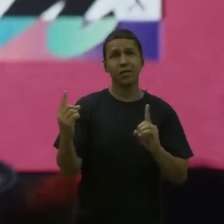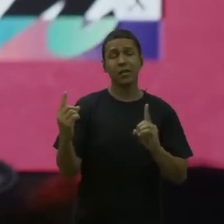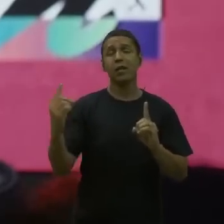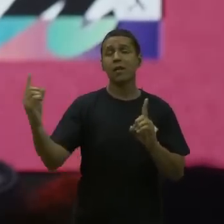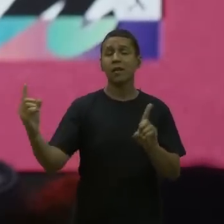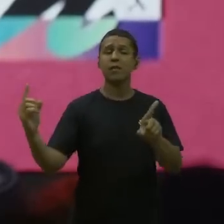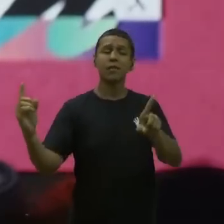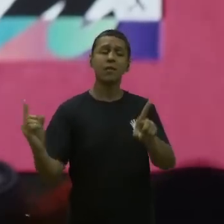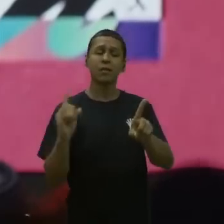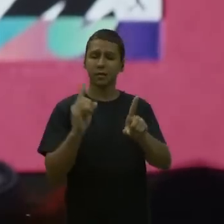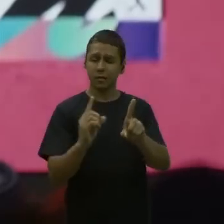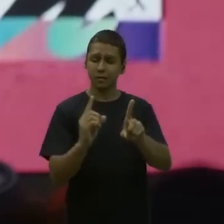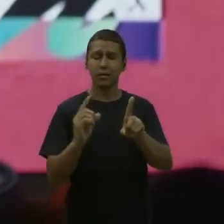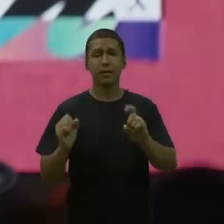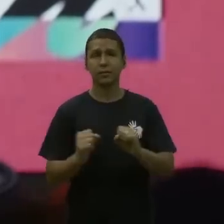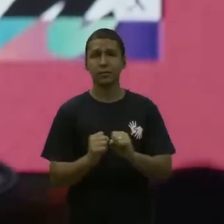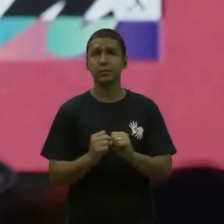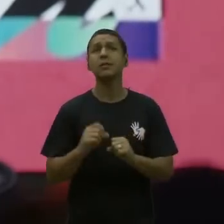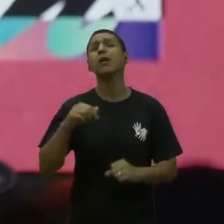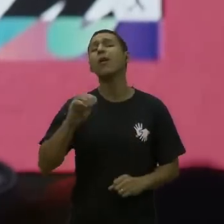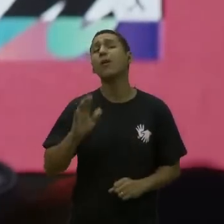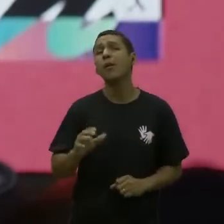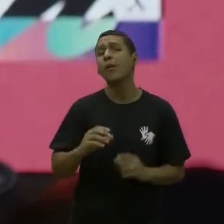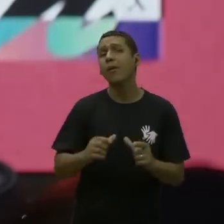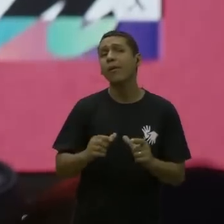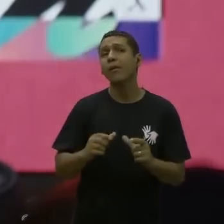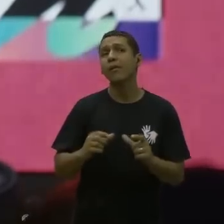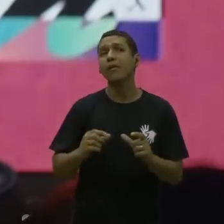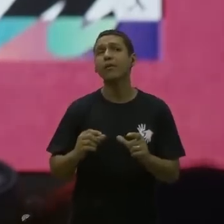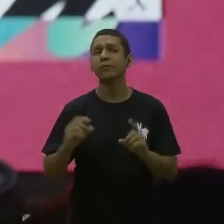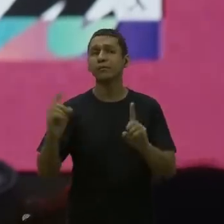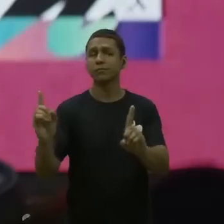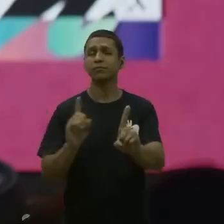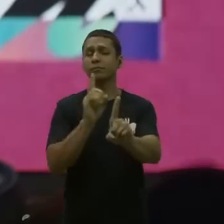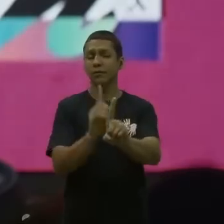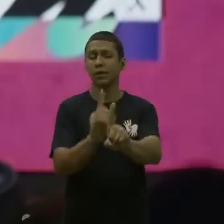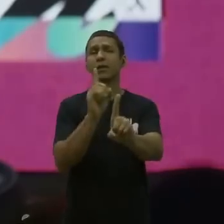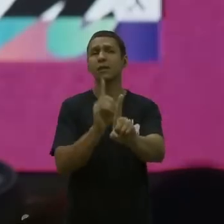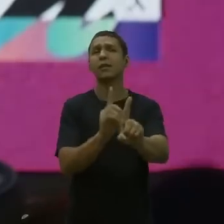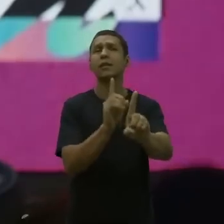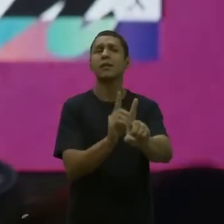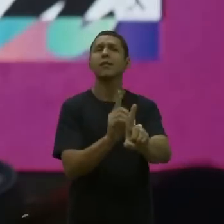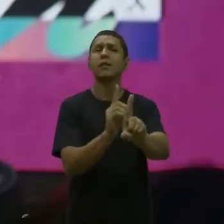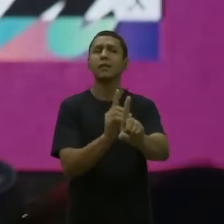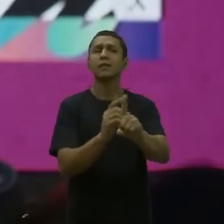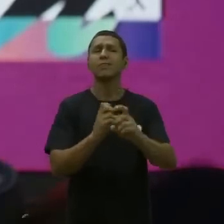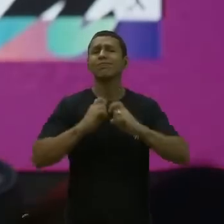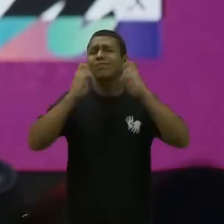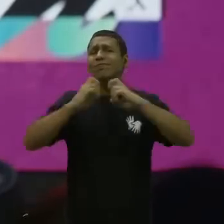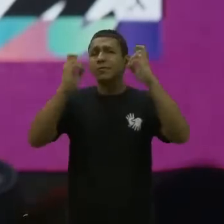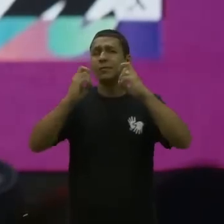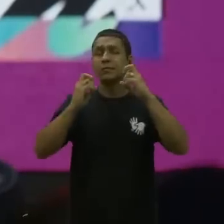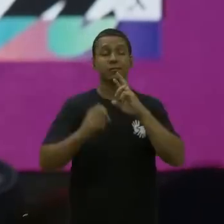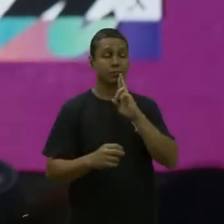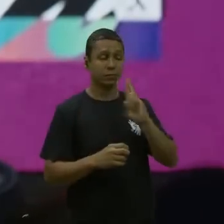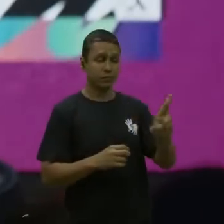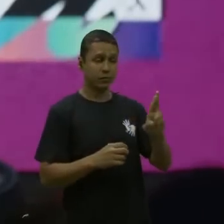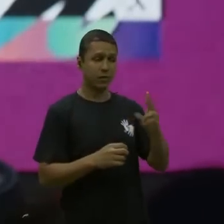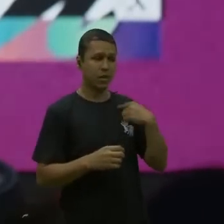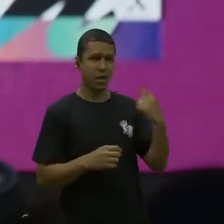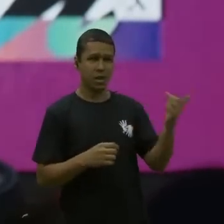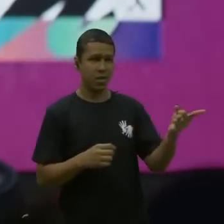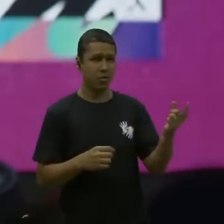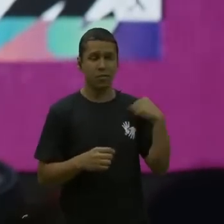aonde? Que vem aonde? Atrás de nós gritando. E ele respondeu: eu não